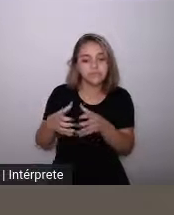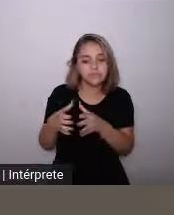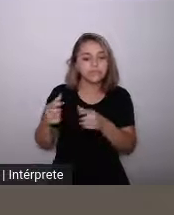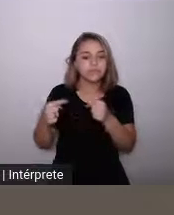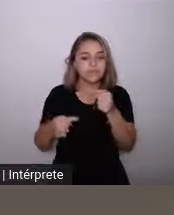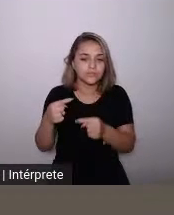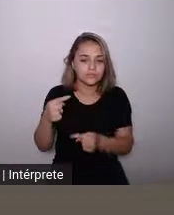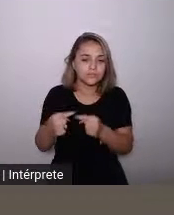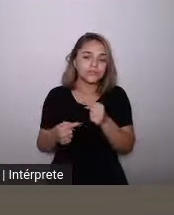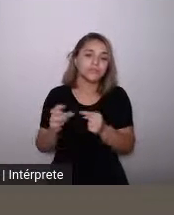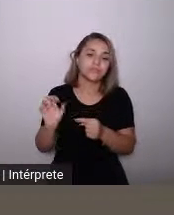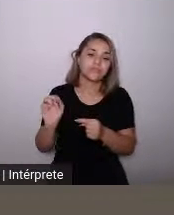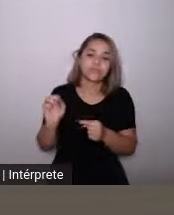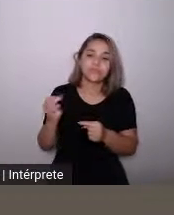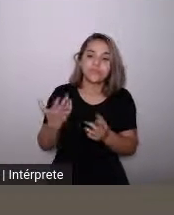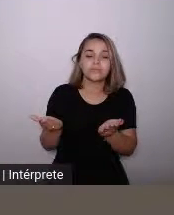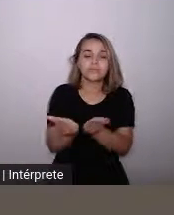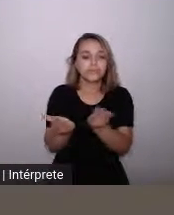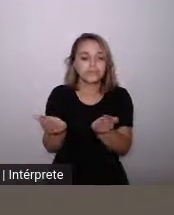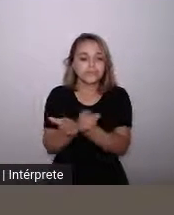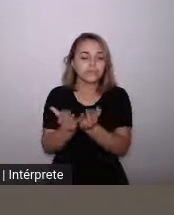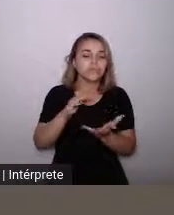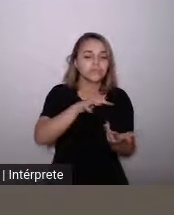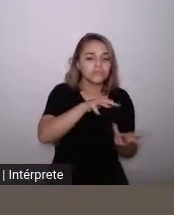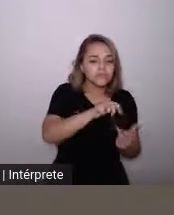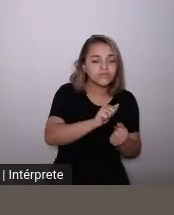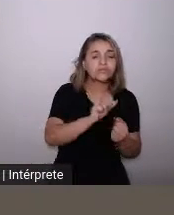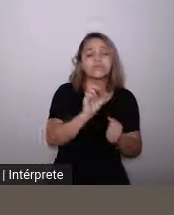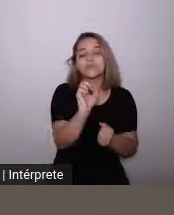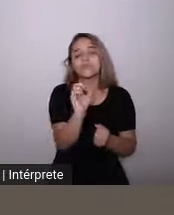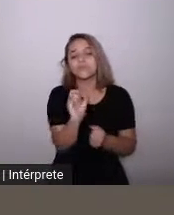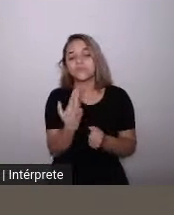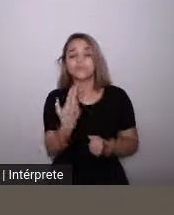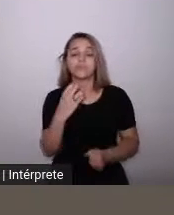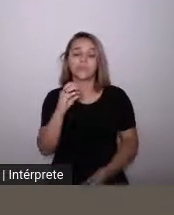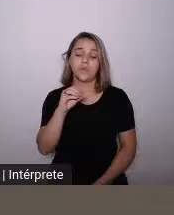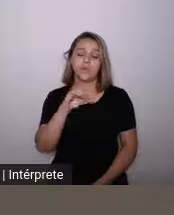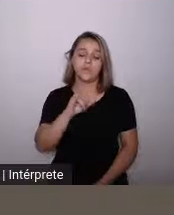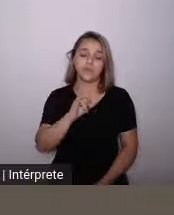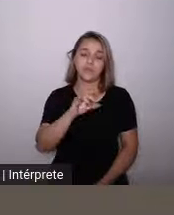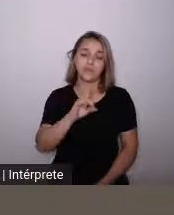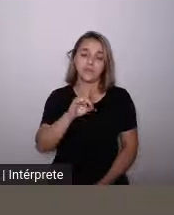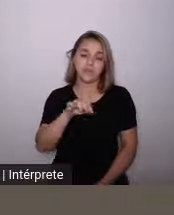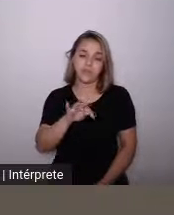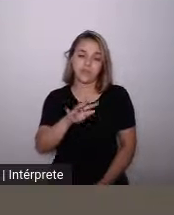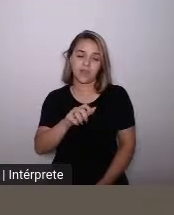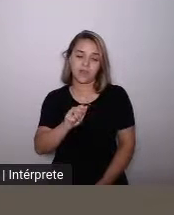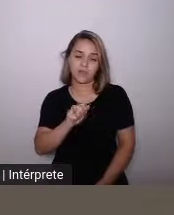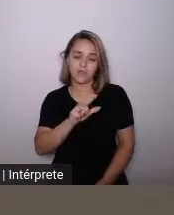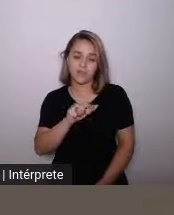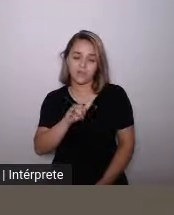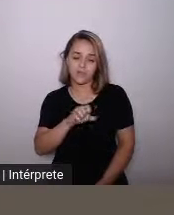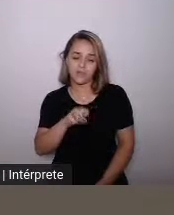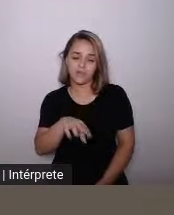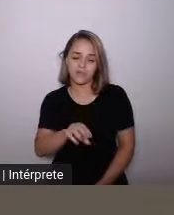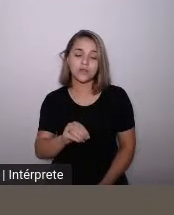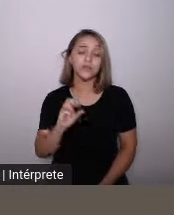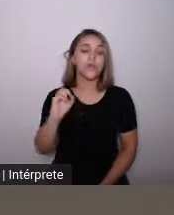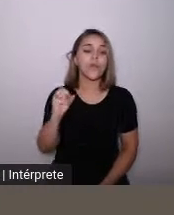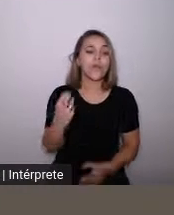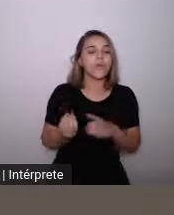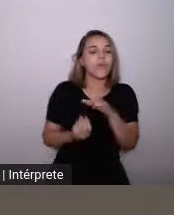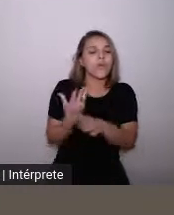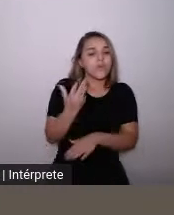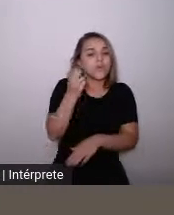pelo universalismo cristão, seja por um certo ocidentalismo, ao invés da formação de uma cultura nacional ou de